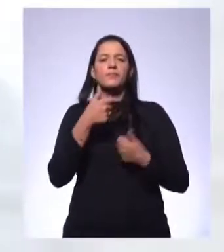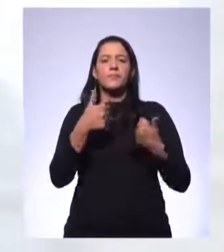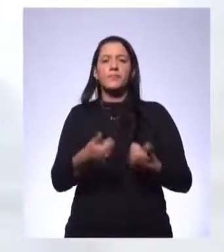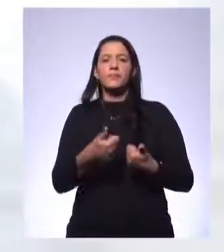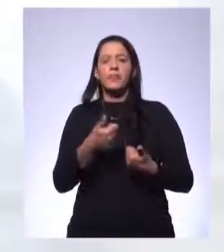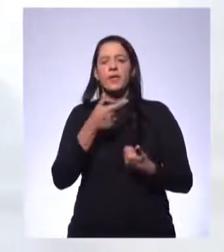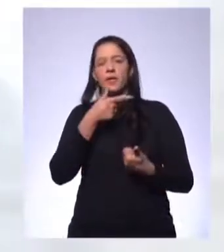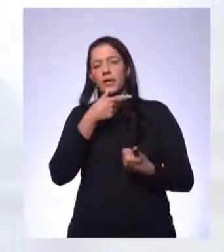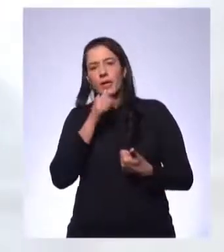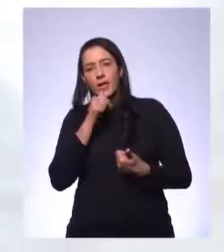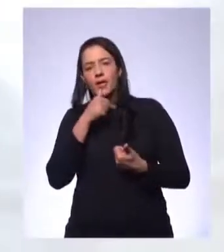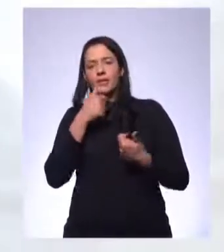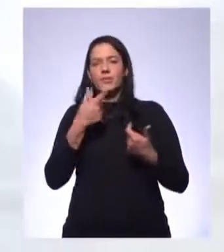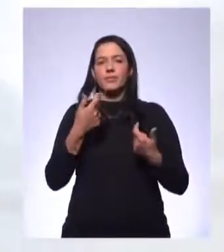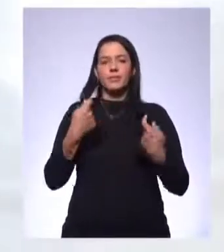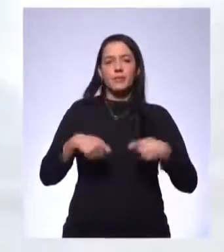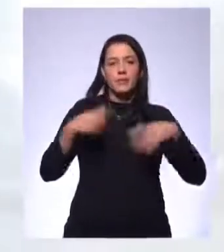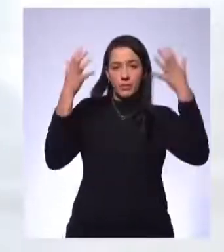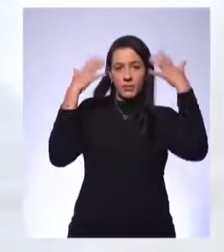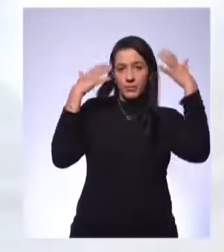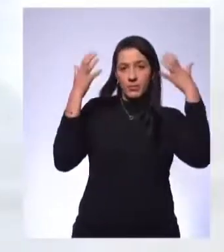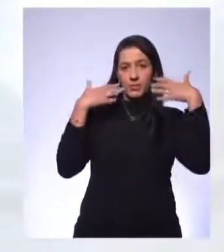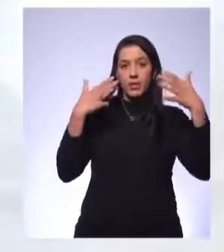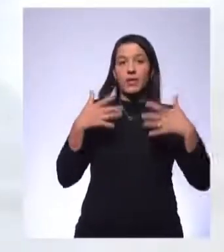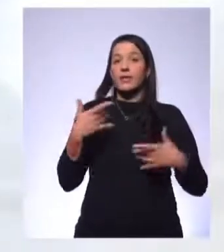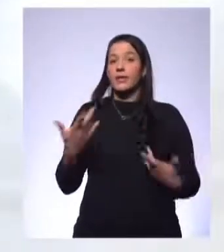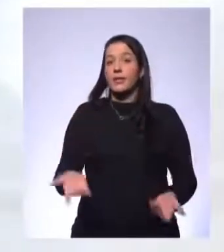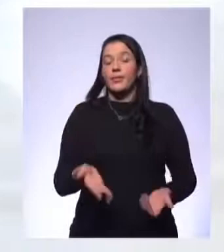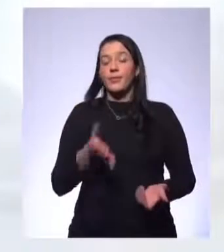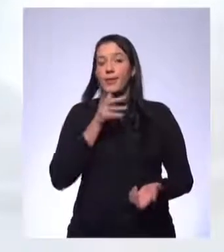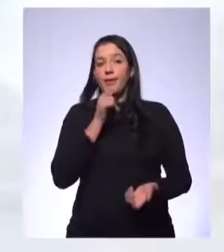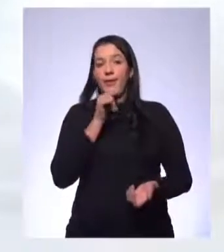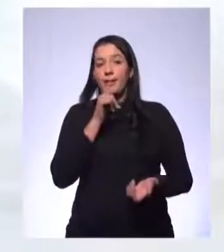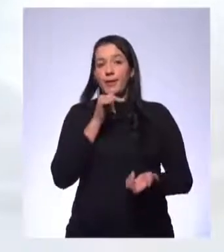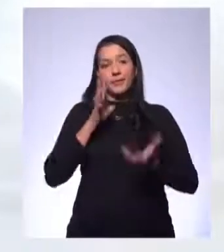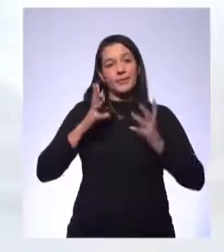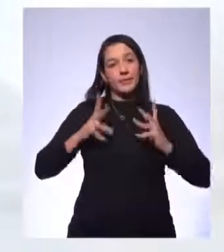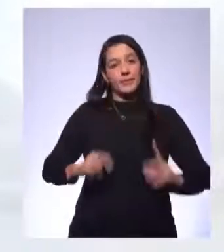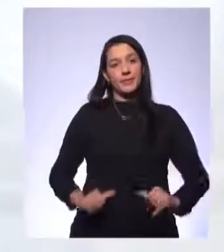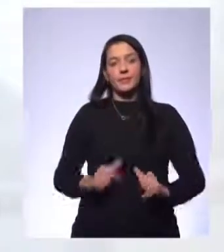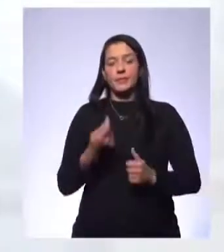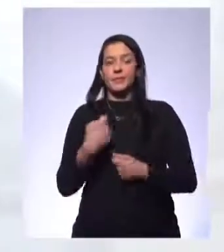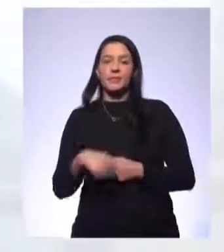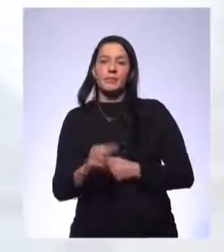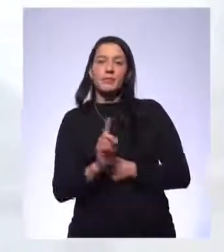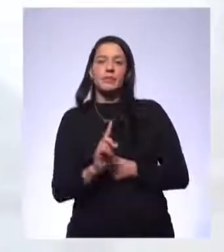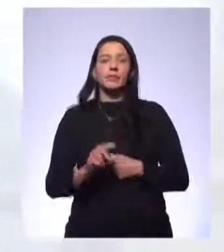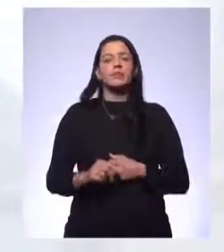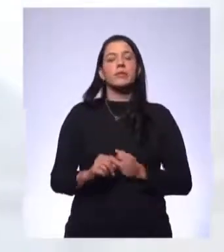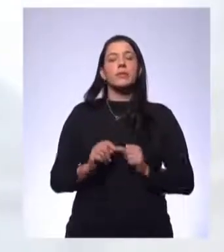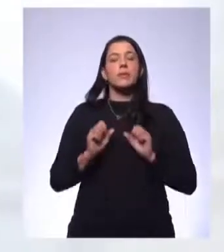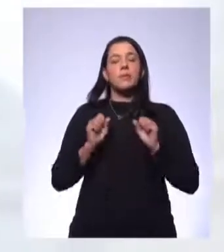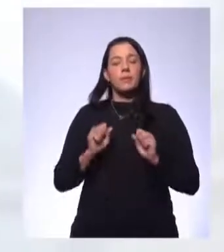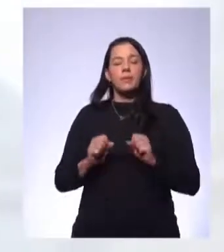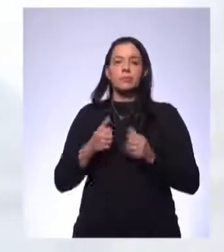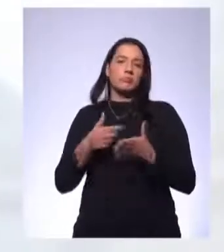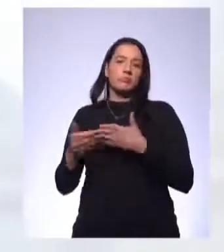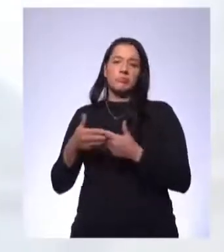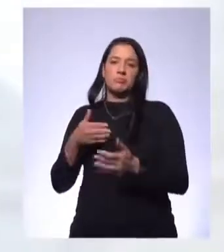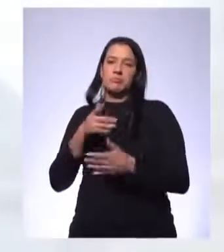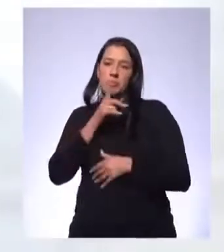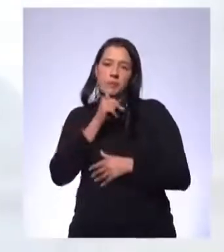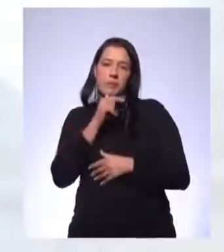para ter a higiene não precisa necessariamente ser da água potável, ela pode ser uma água